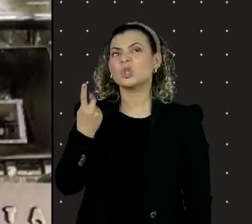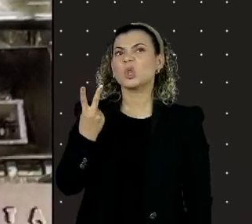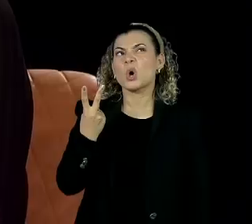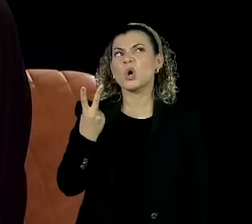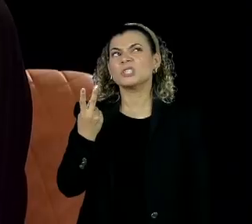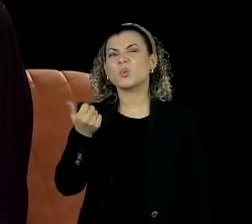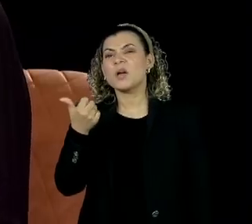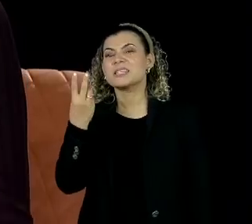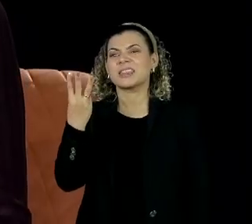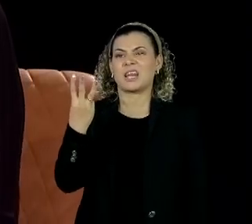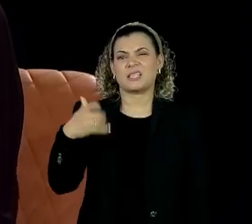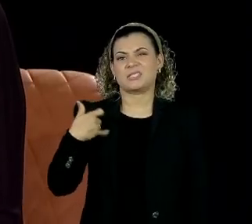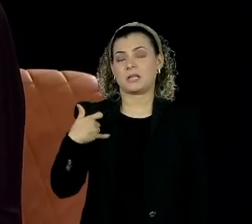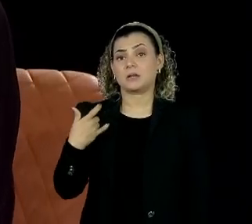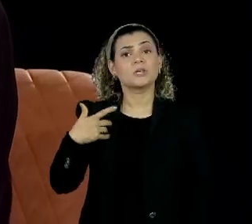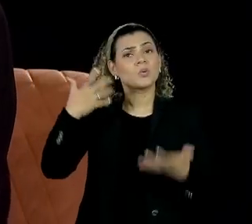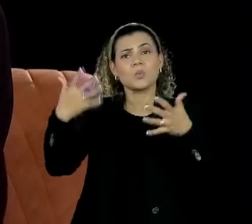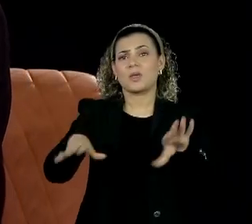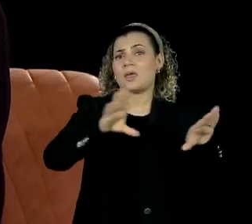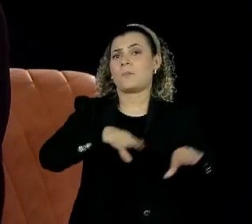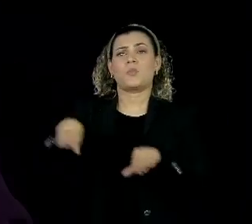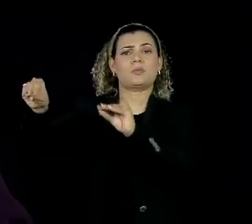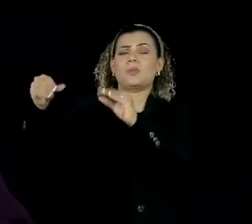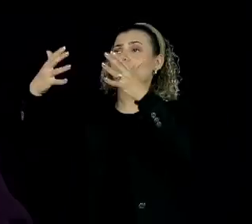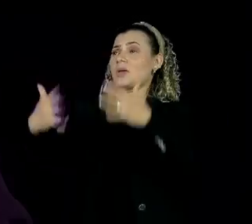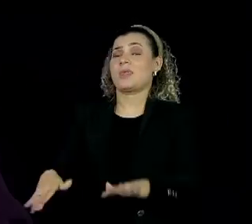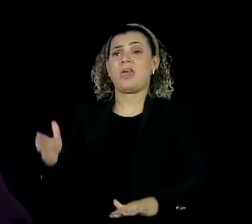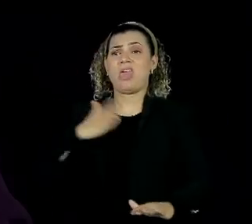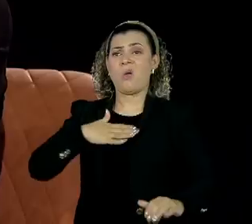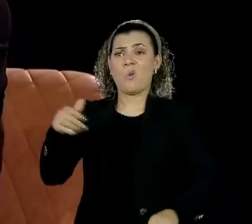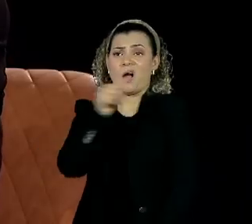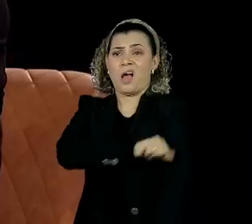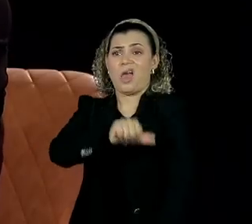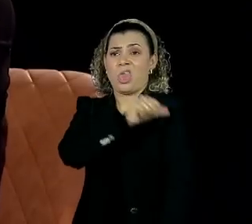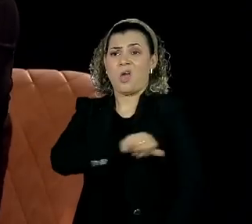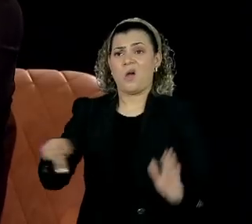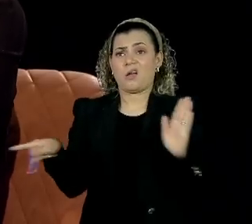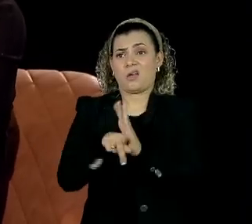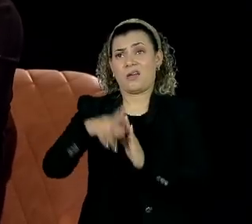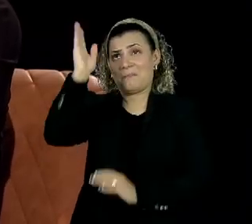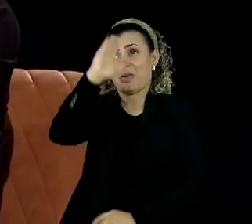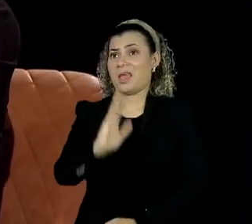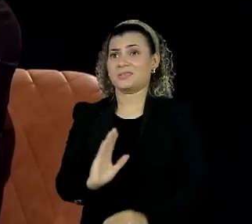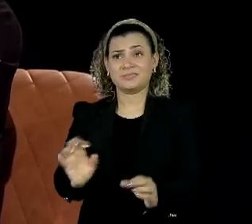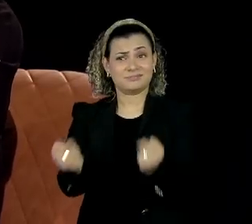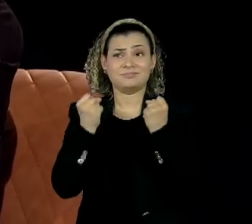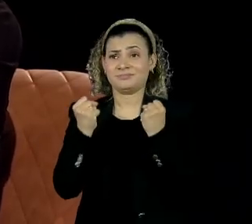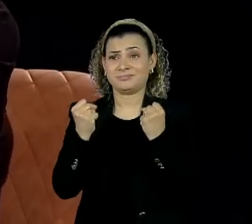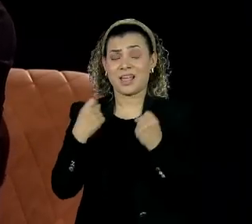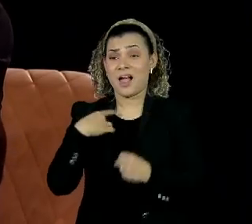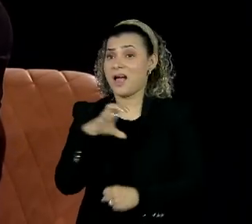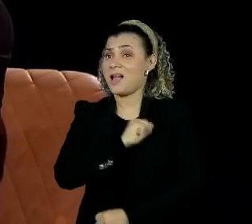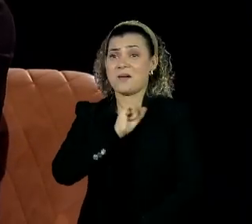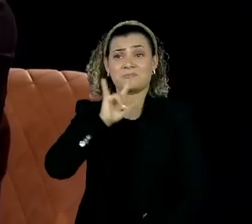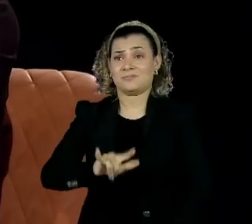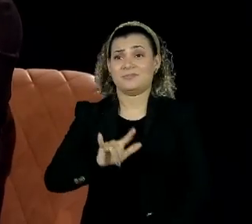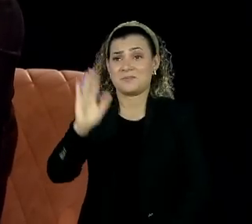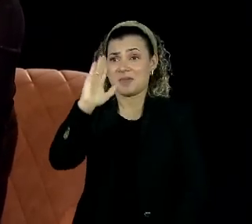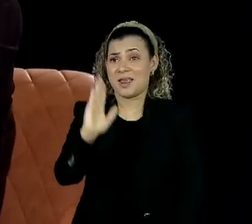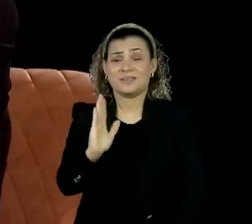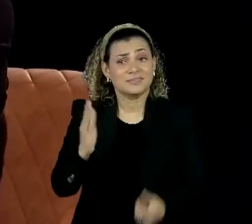E eu não queria me mudar de mala e cuia. Eu sou muito carioca, eu sou muito brasileira, eu amo muito esse país, eu